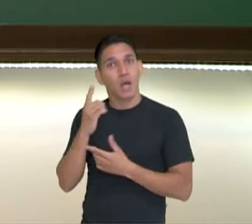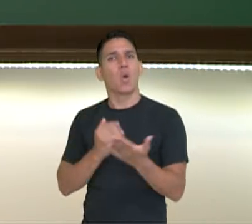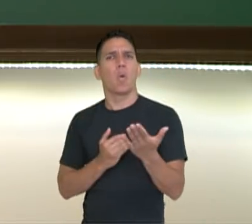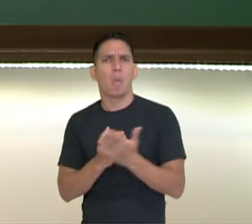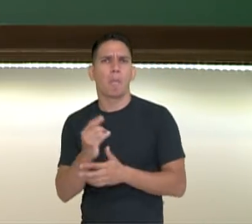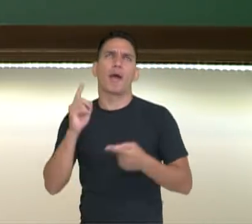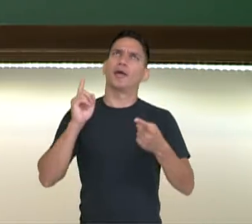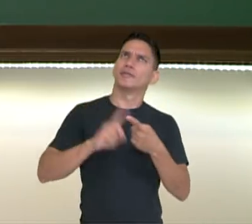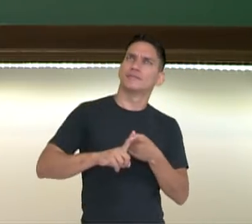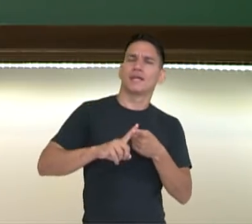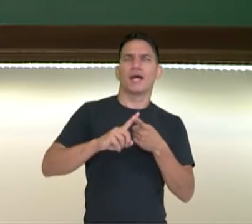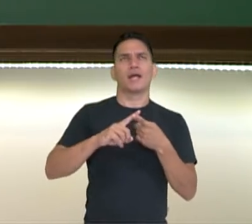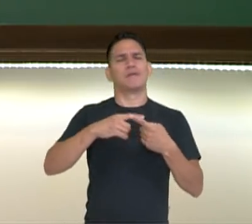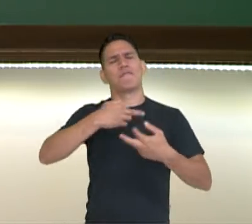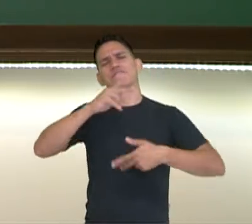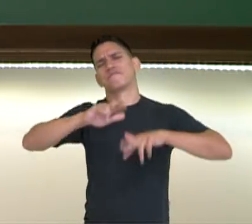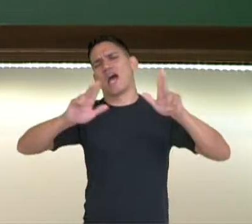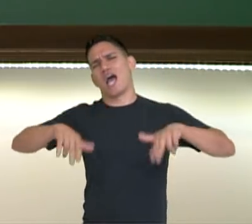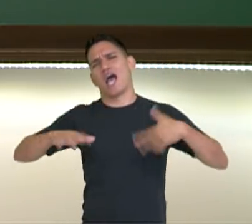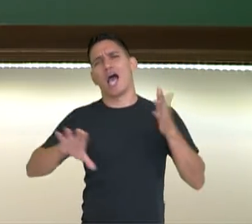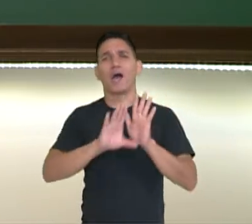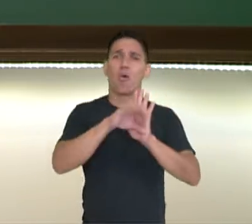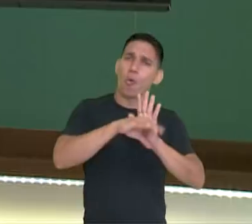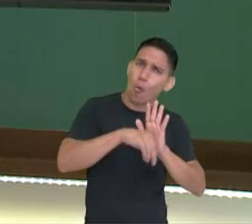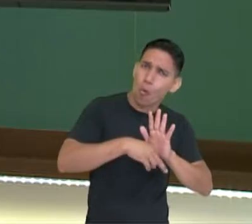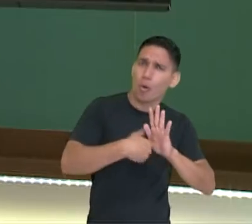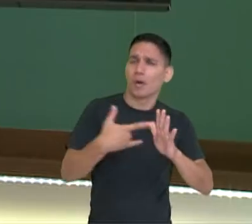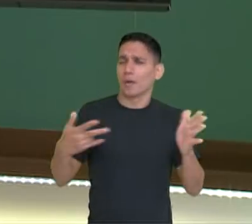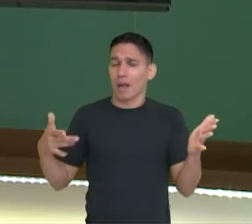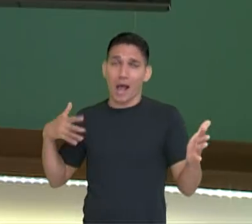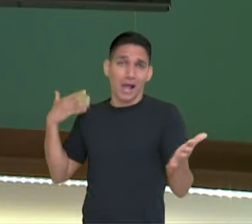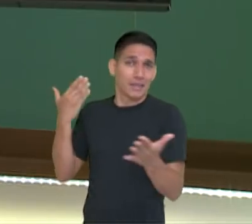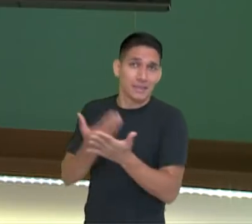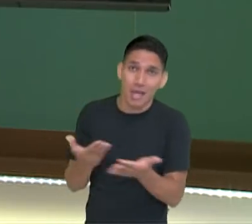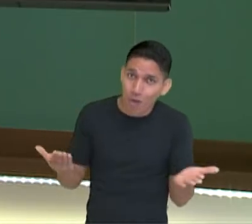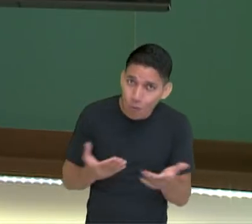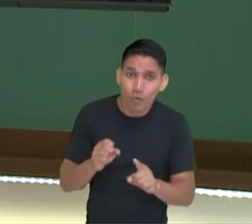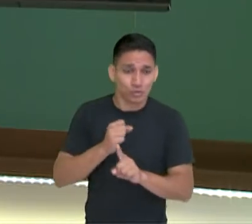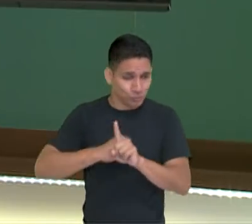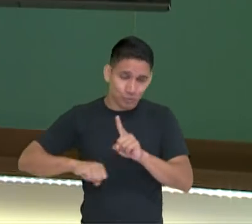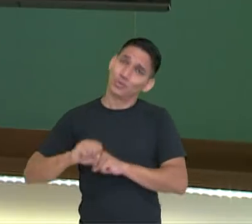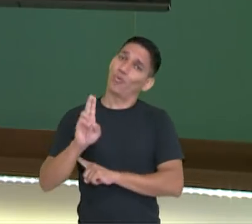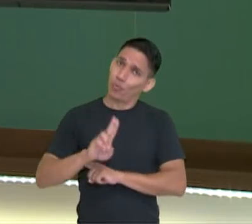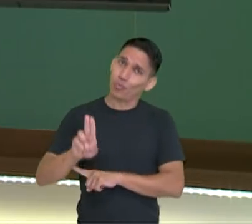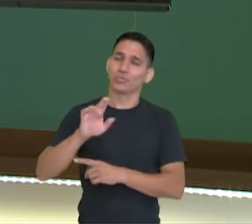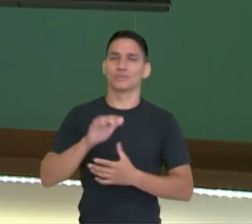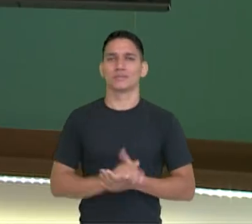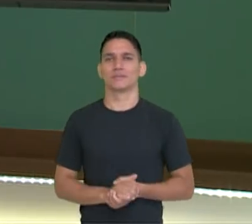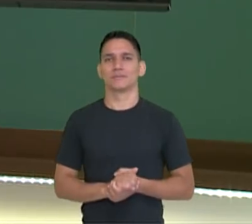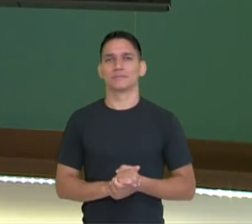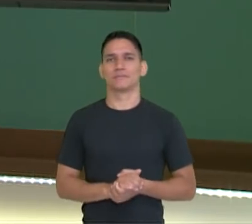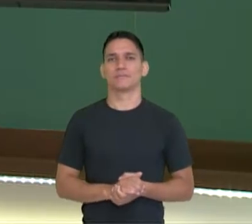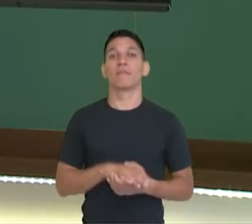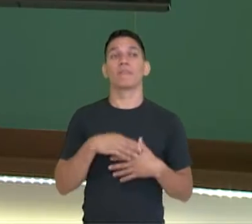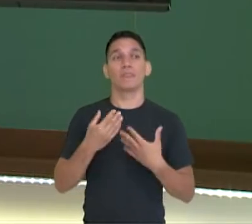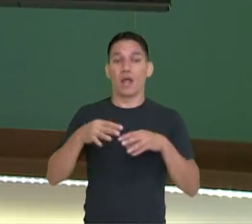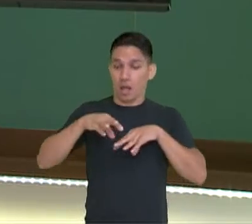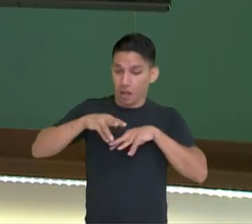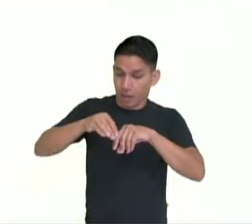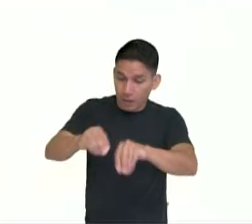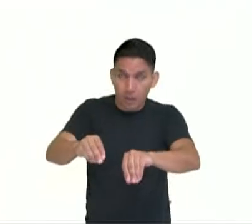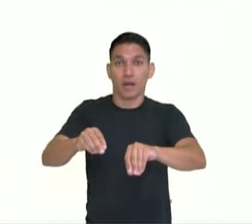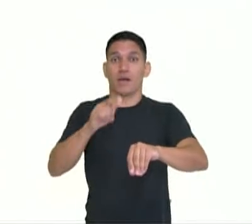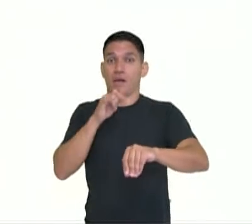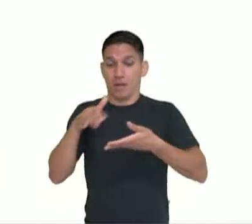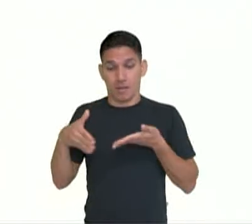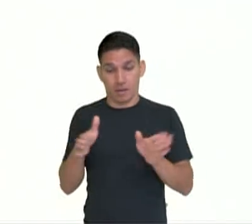astronomia, astrologia e vários conceitos que são aplicados até hoje pela sociedade. Tá? Então, a Mesopotâmia era um politeísta,